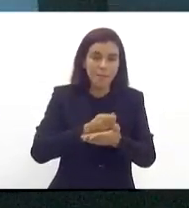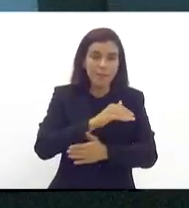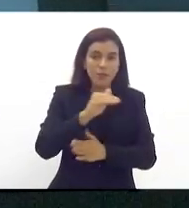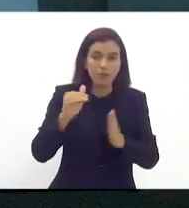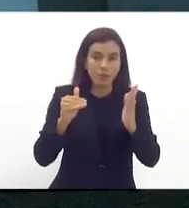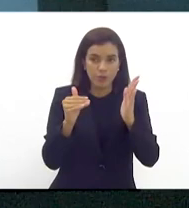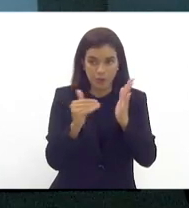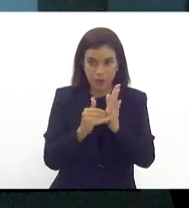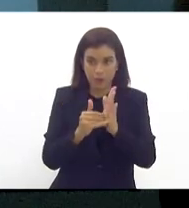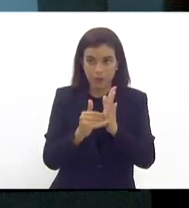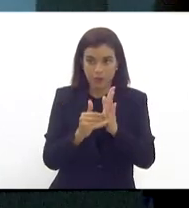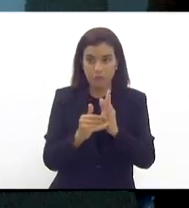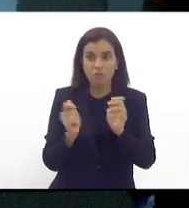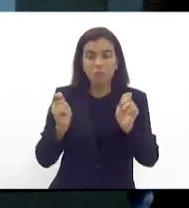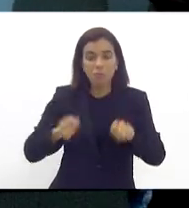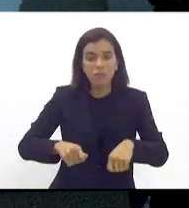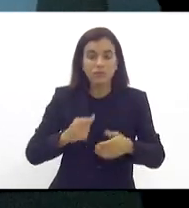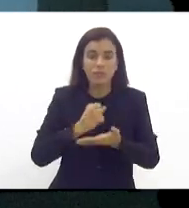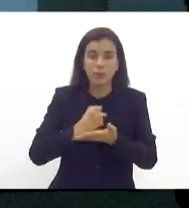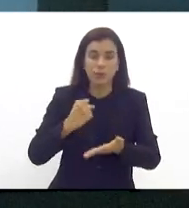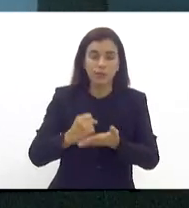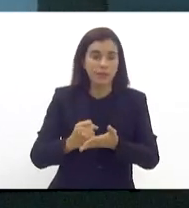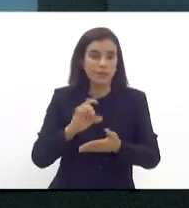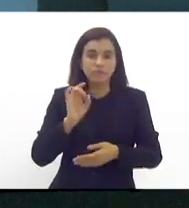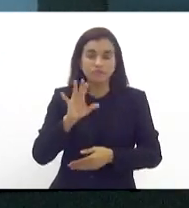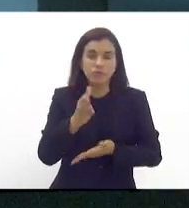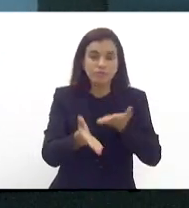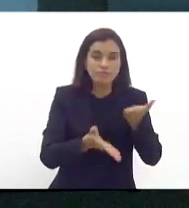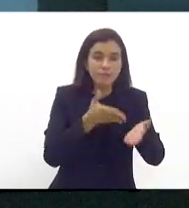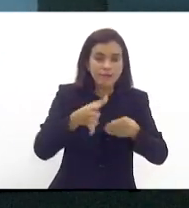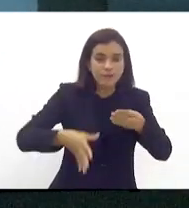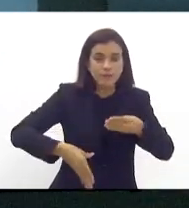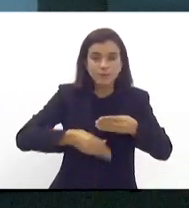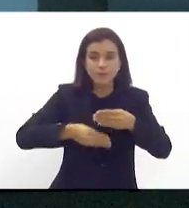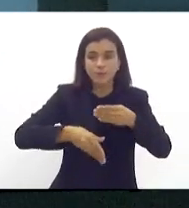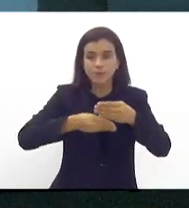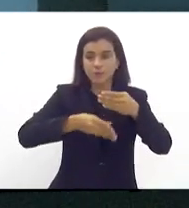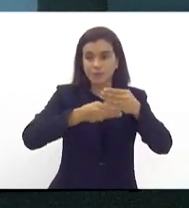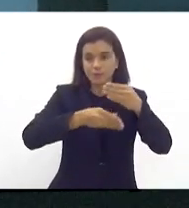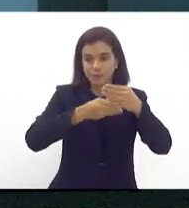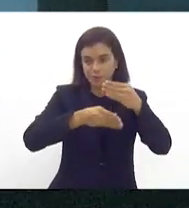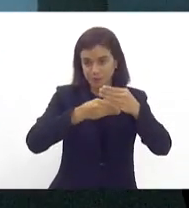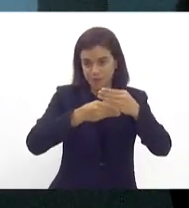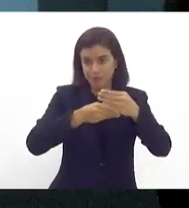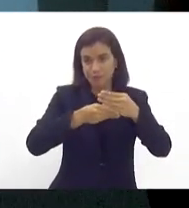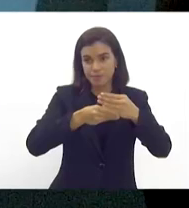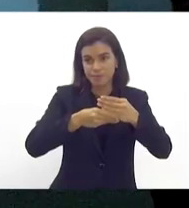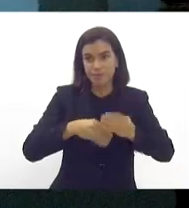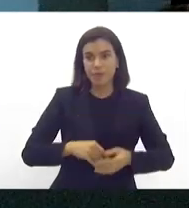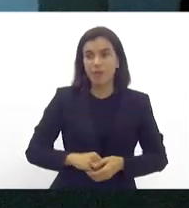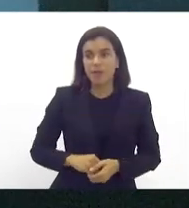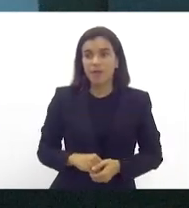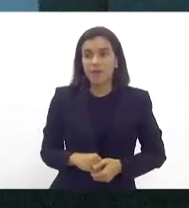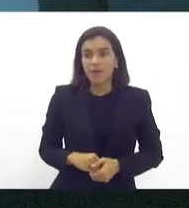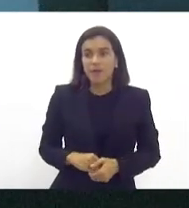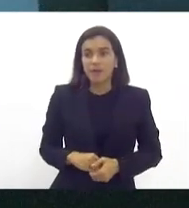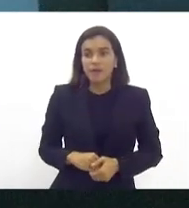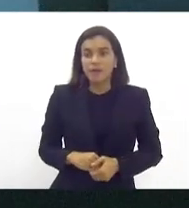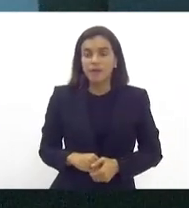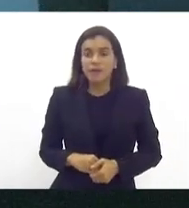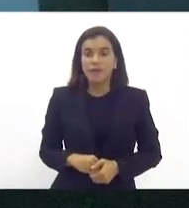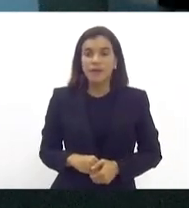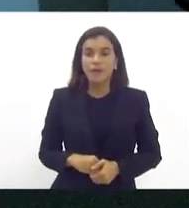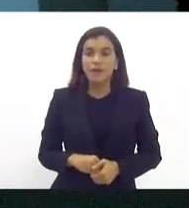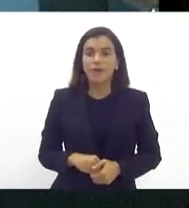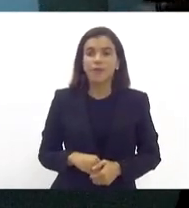Ah pode ser contratado coberturas e serviços adicionais ess coberturas podem ser contratadas o